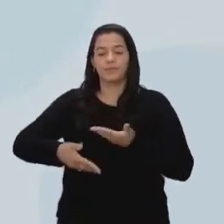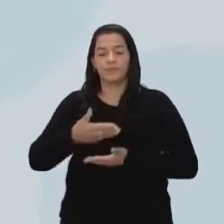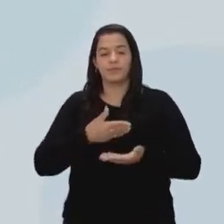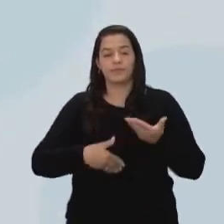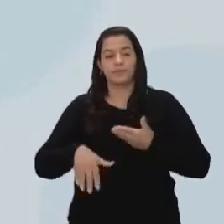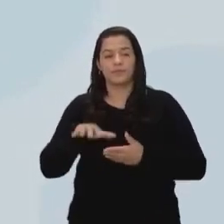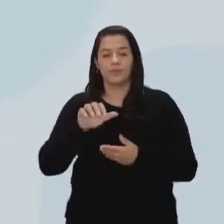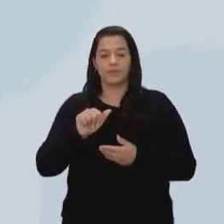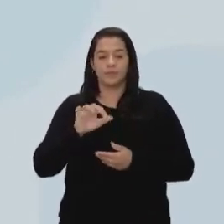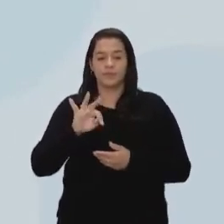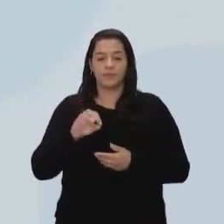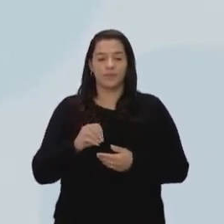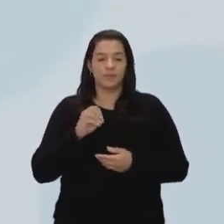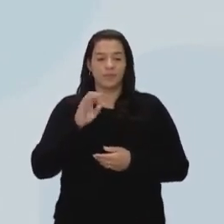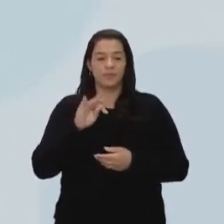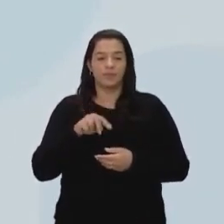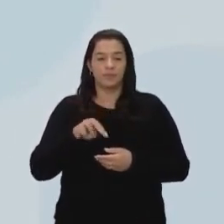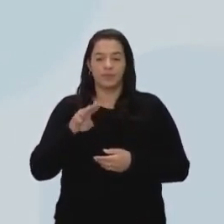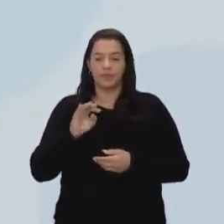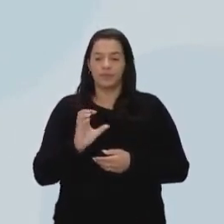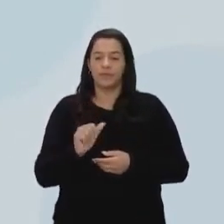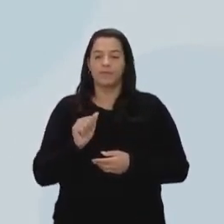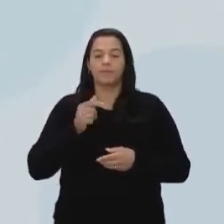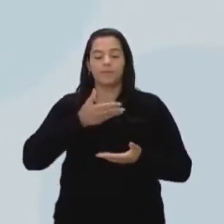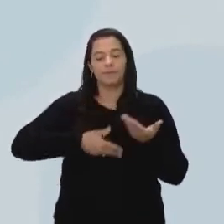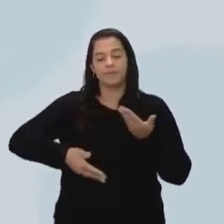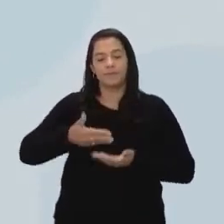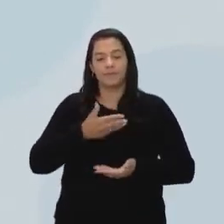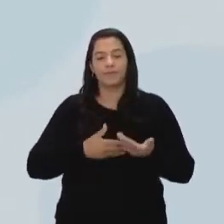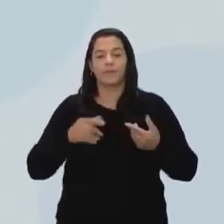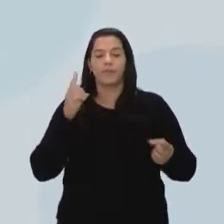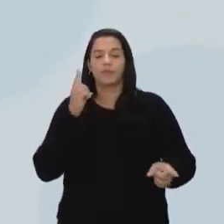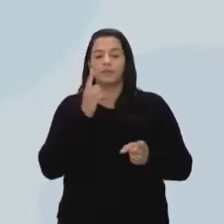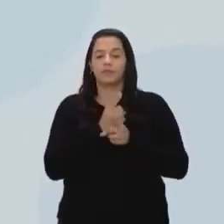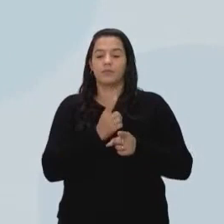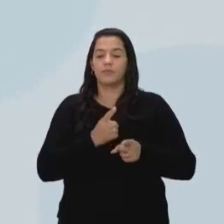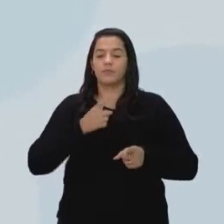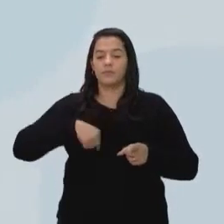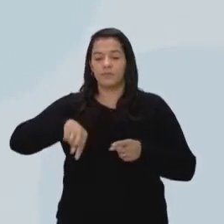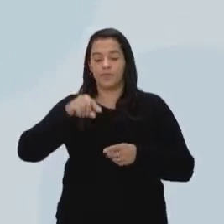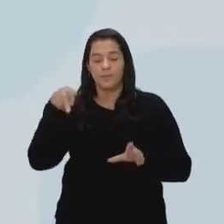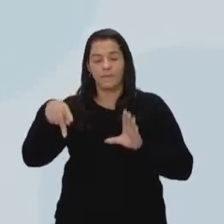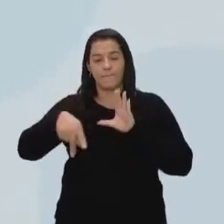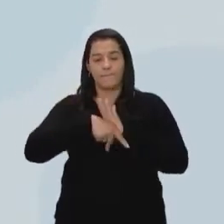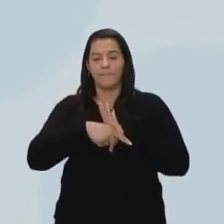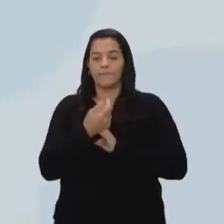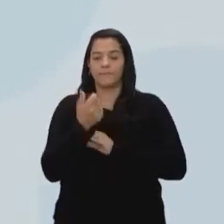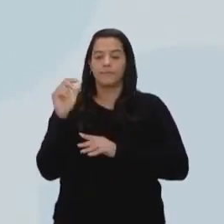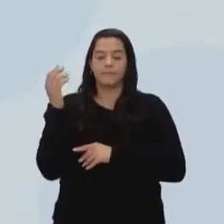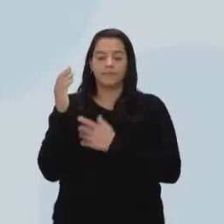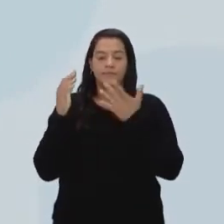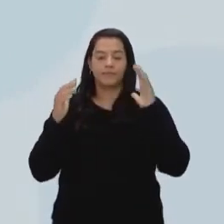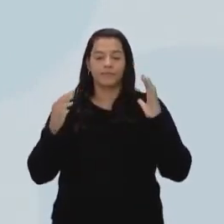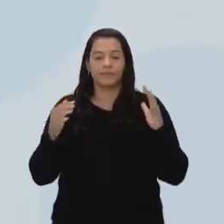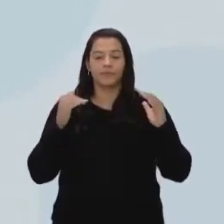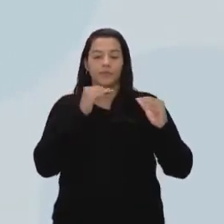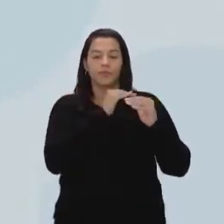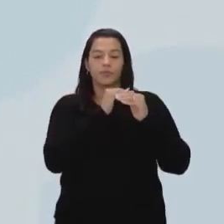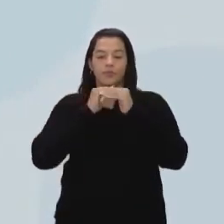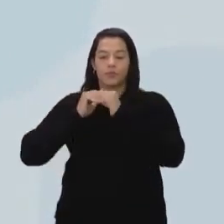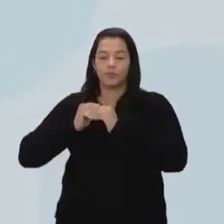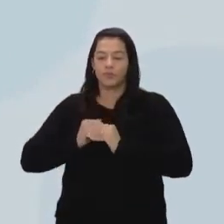atômicas entre eles. Então, é uma forma que eles vão encontrar na natureza de